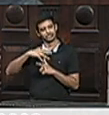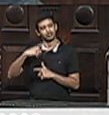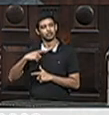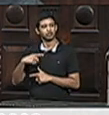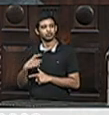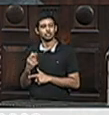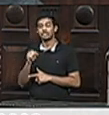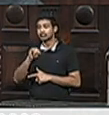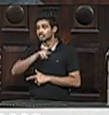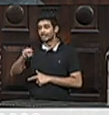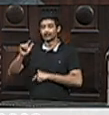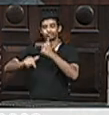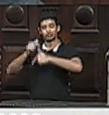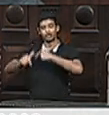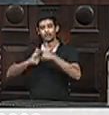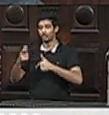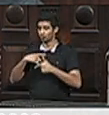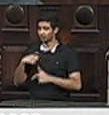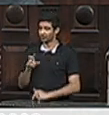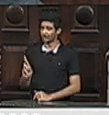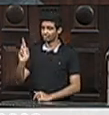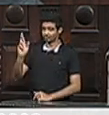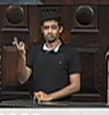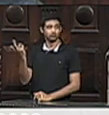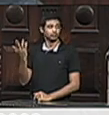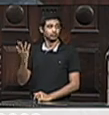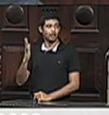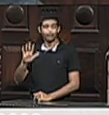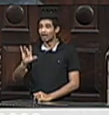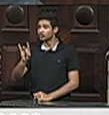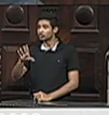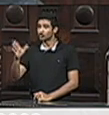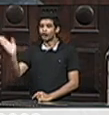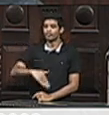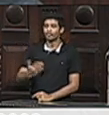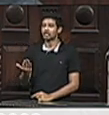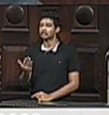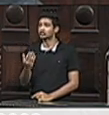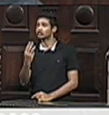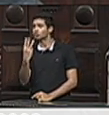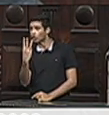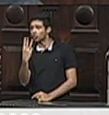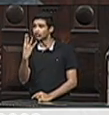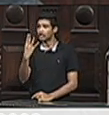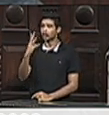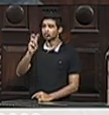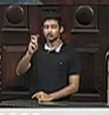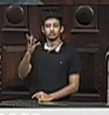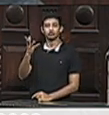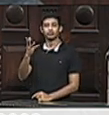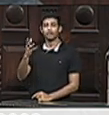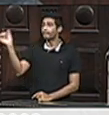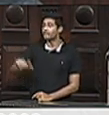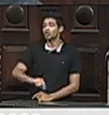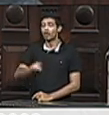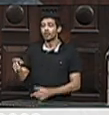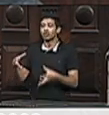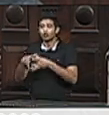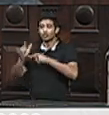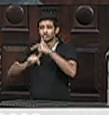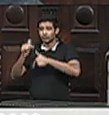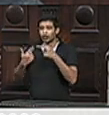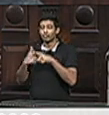empregadores e de trabalhadores que às vezes há falta nos representantes do governo. Mas aí cabe a quem deu representação a